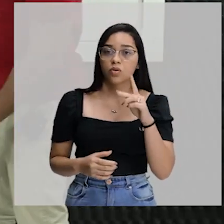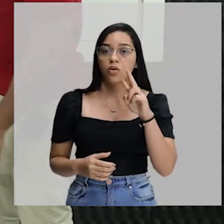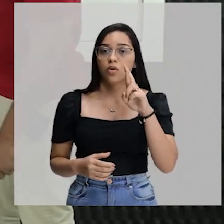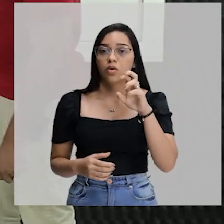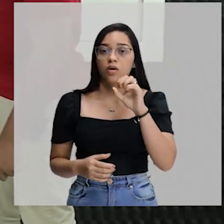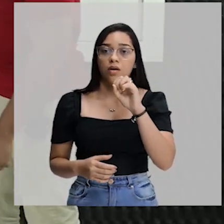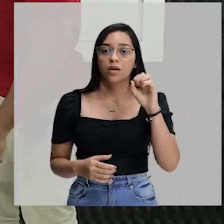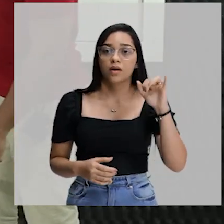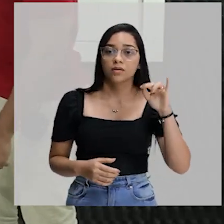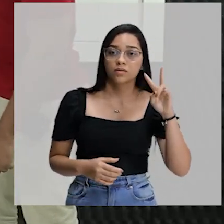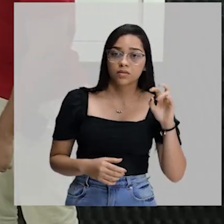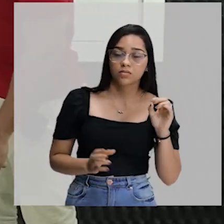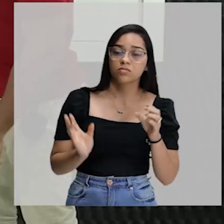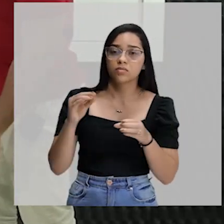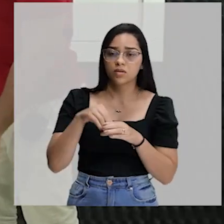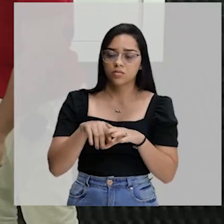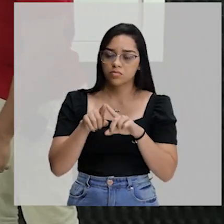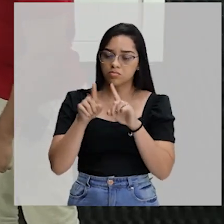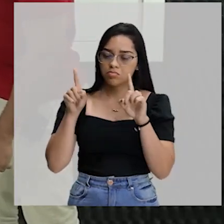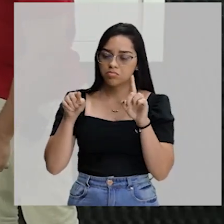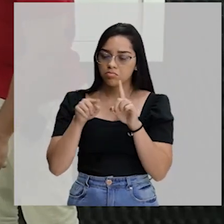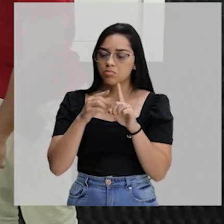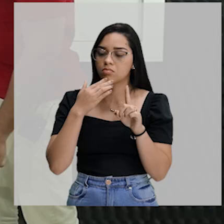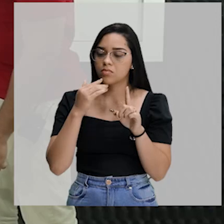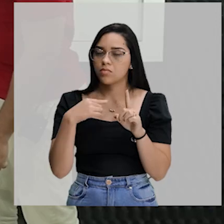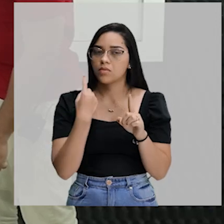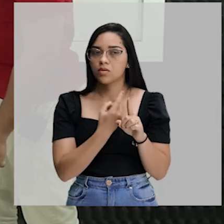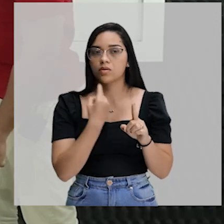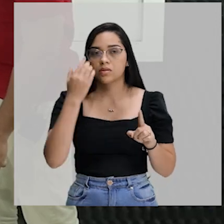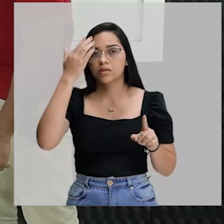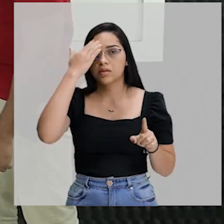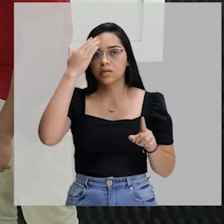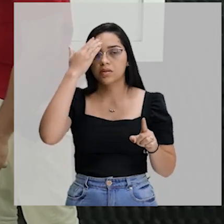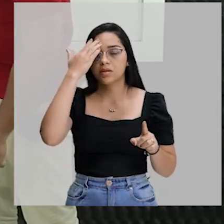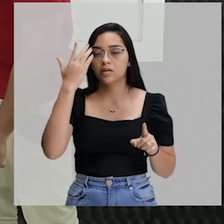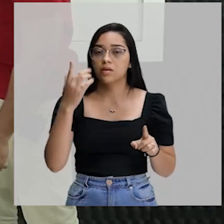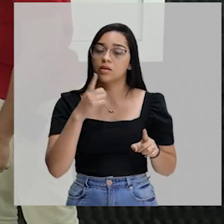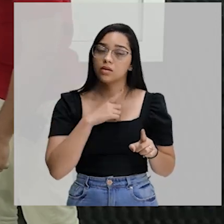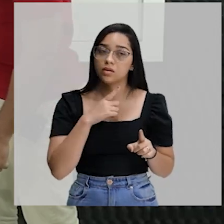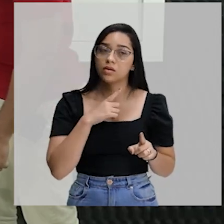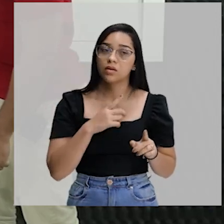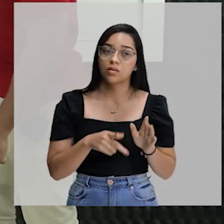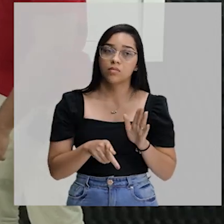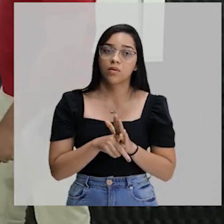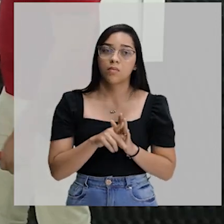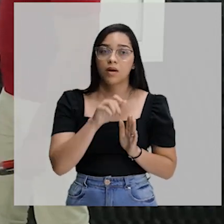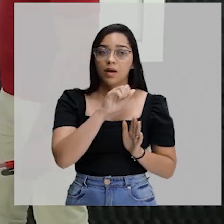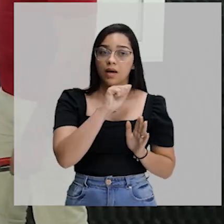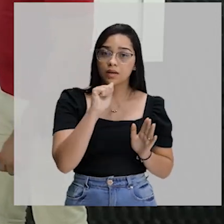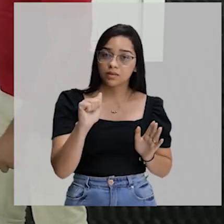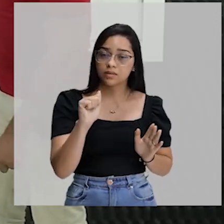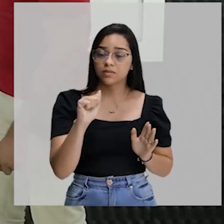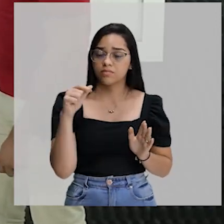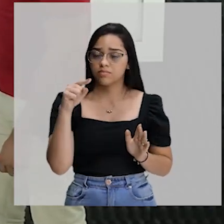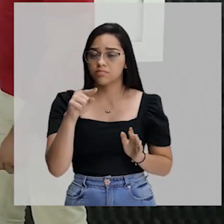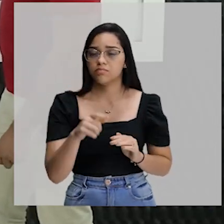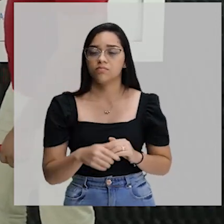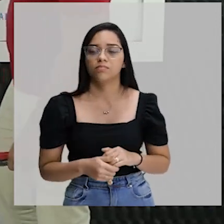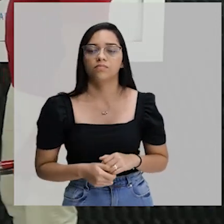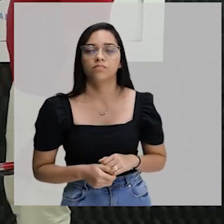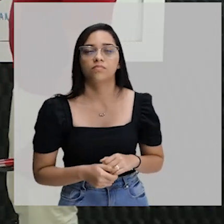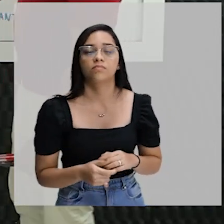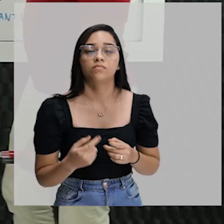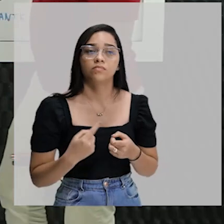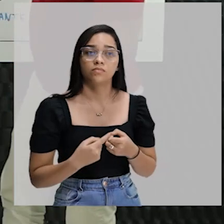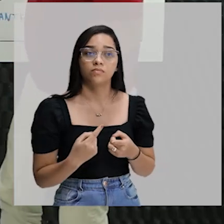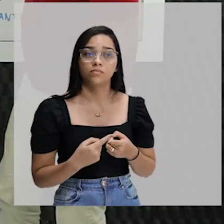Então, eu vou até colocar dentro desse quadrado aqui para ficar melhor da gente entender, ó. Esse indivíduo, ele é azinho, certo? Porque